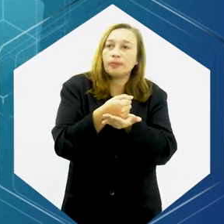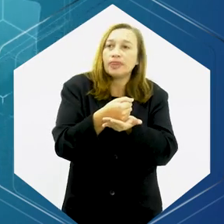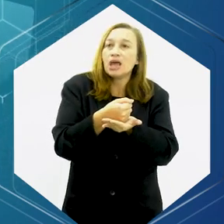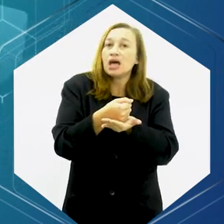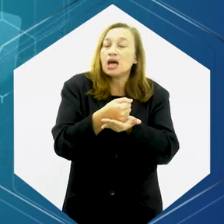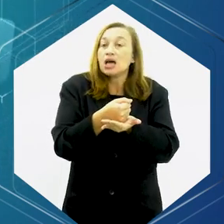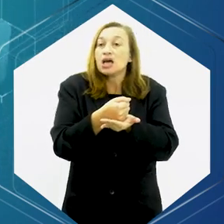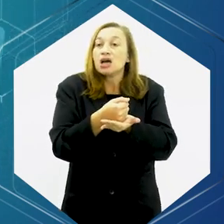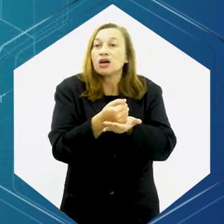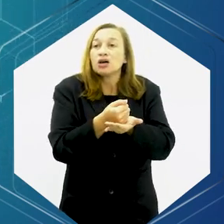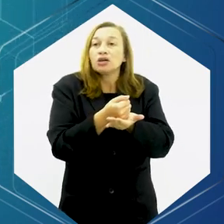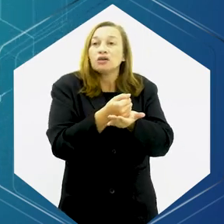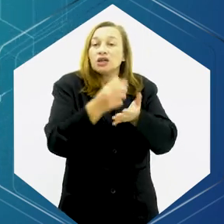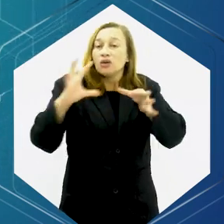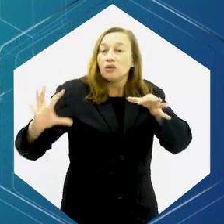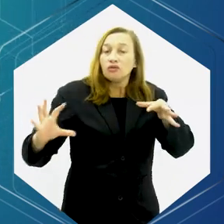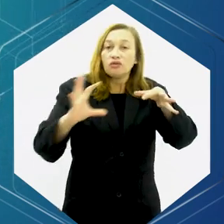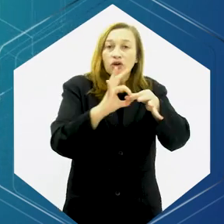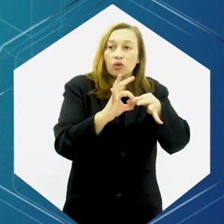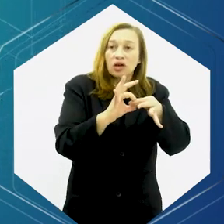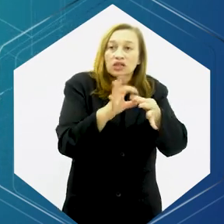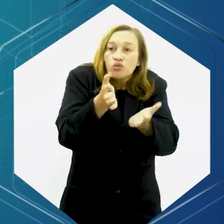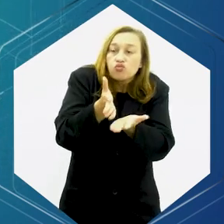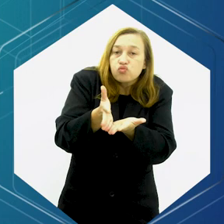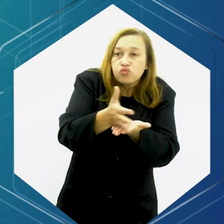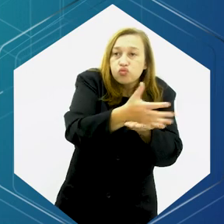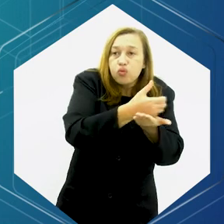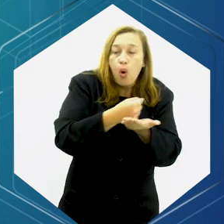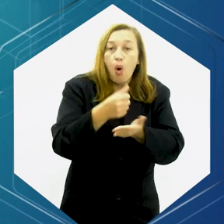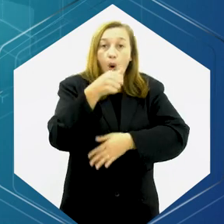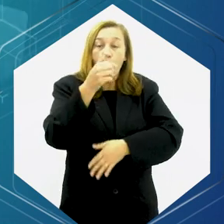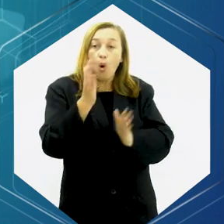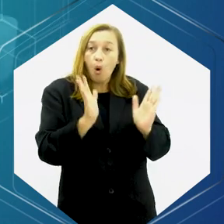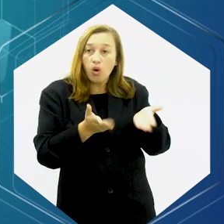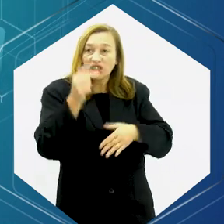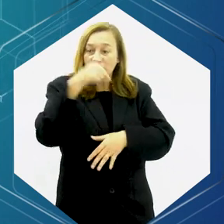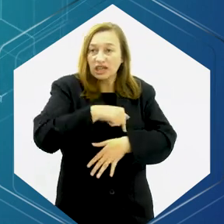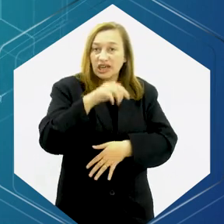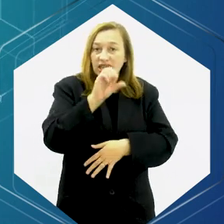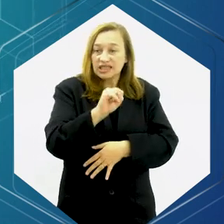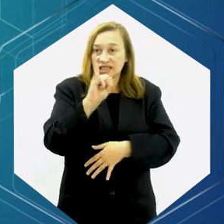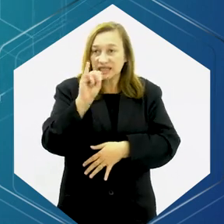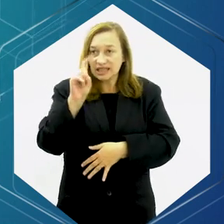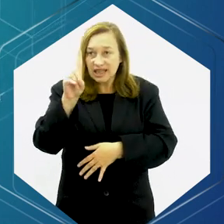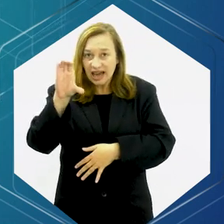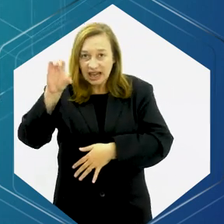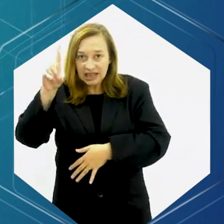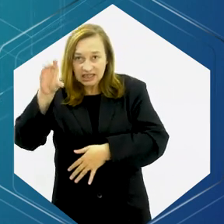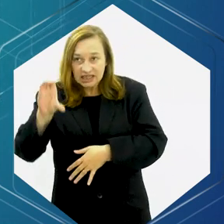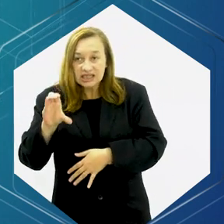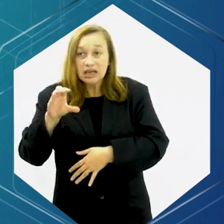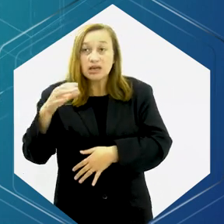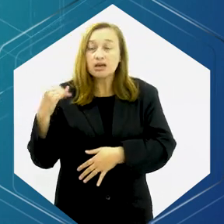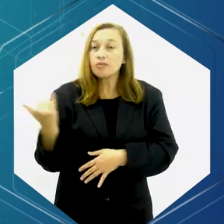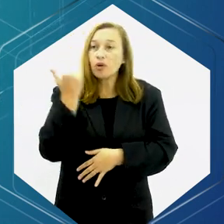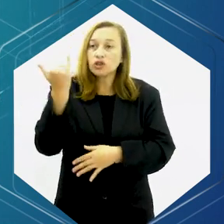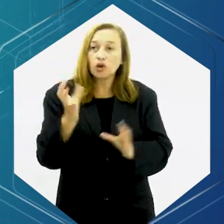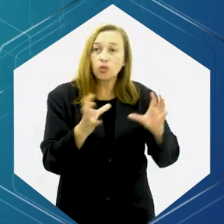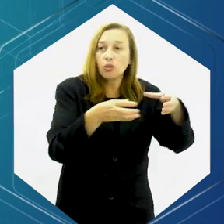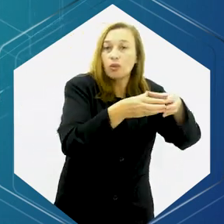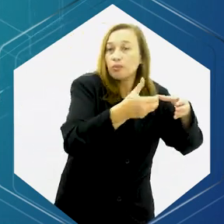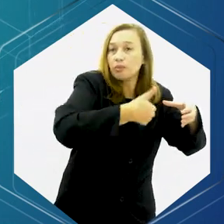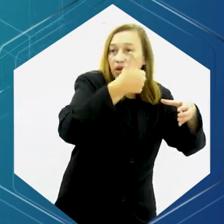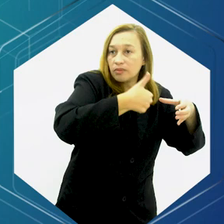dados eh eles fazem né a vinculação desses dados hoje aqui no sidac Nós temos duas importantes cortes que é